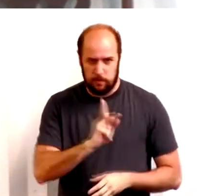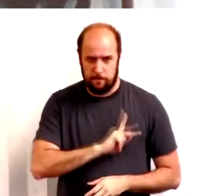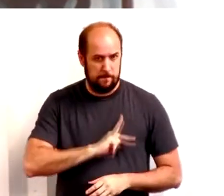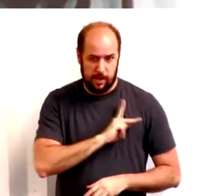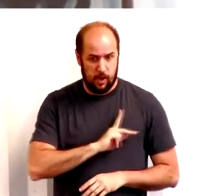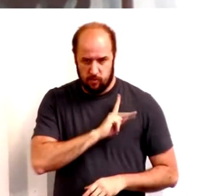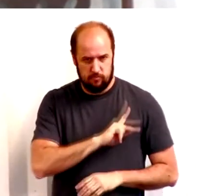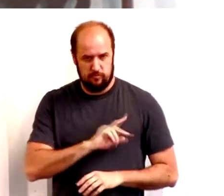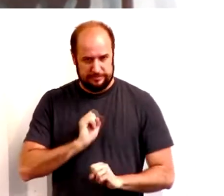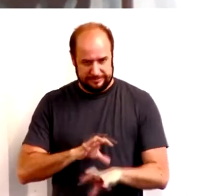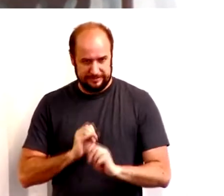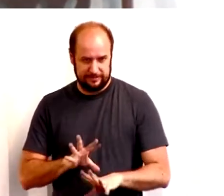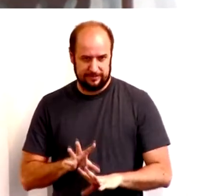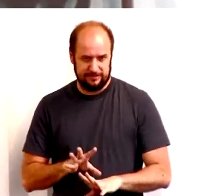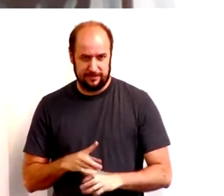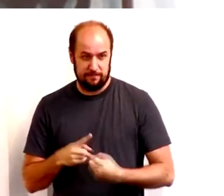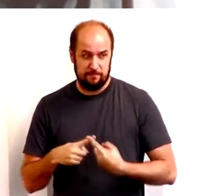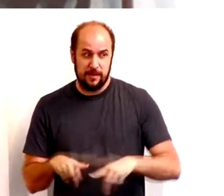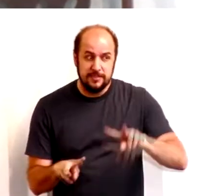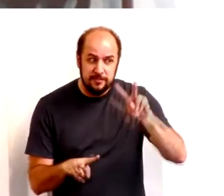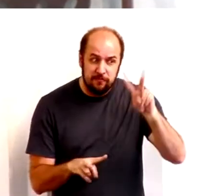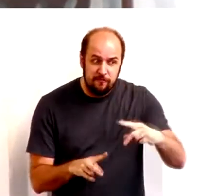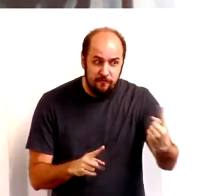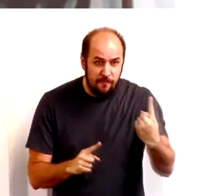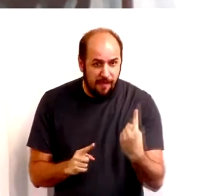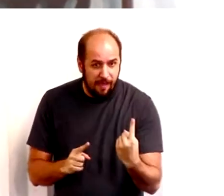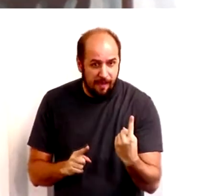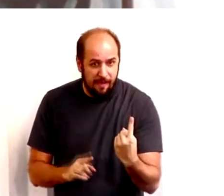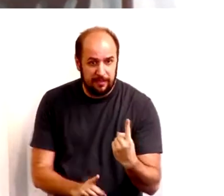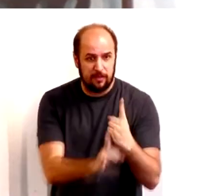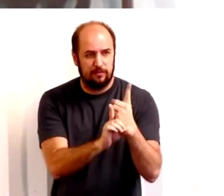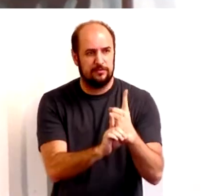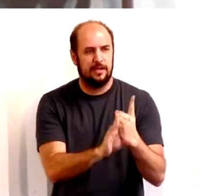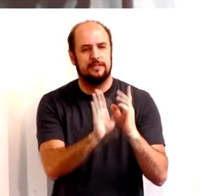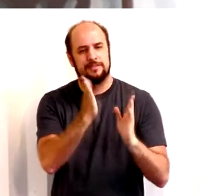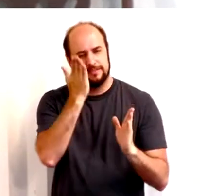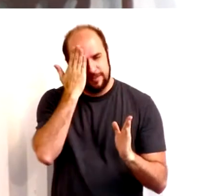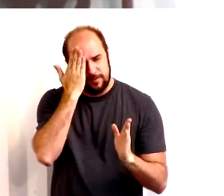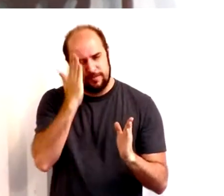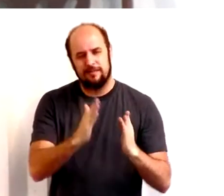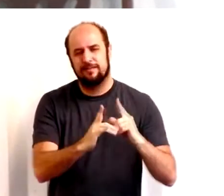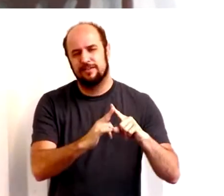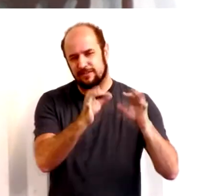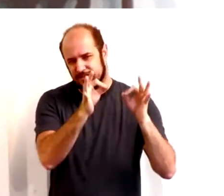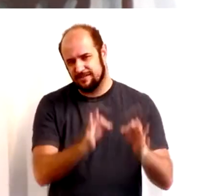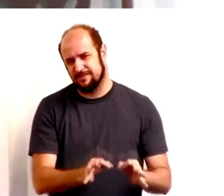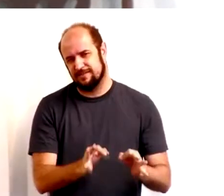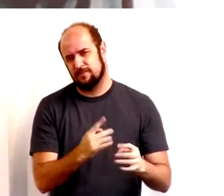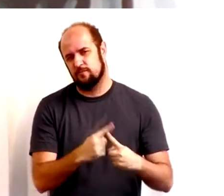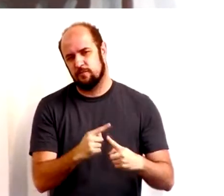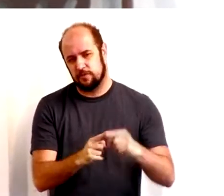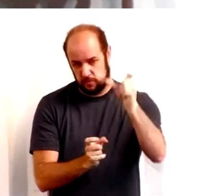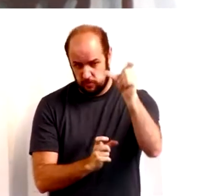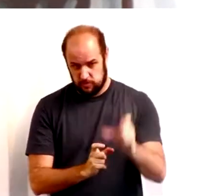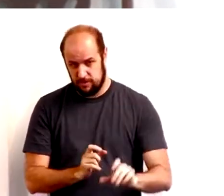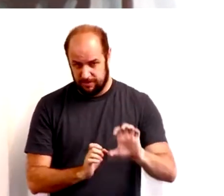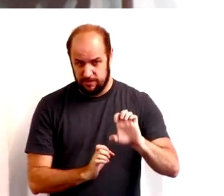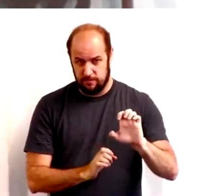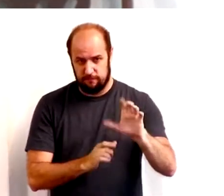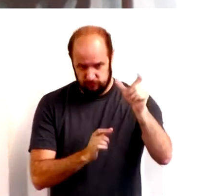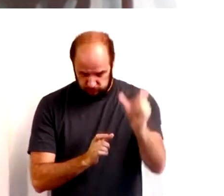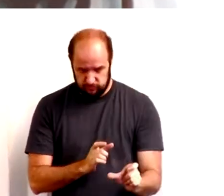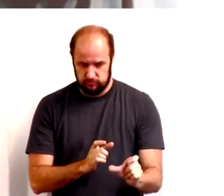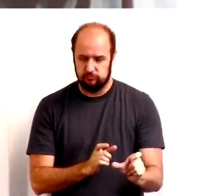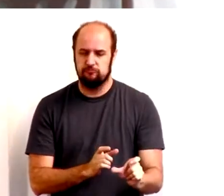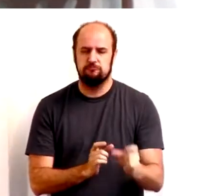Paulo. Mas Paulo pôde comprovar que a escolha da igreja, de fato, foi uma escolha